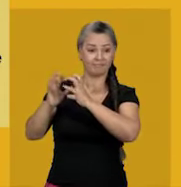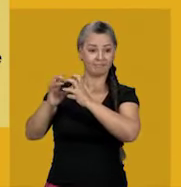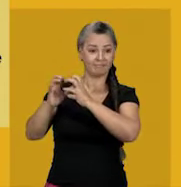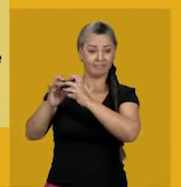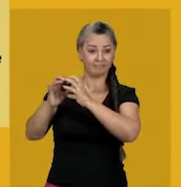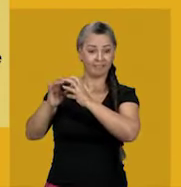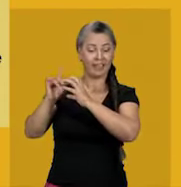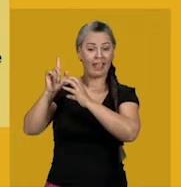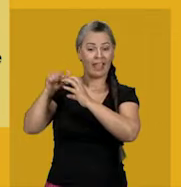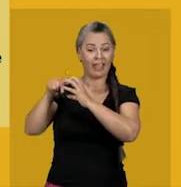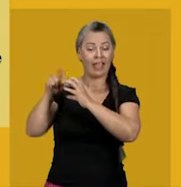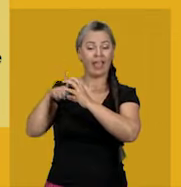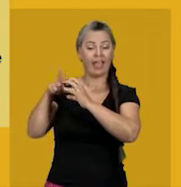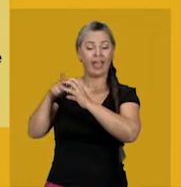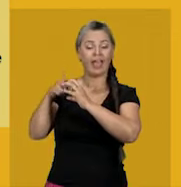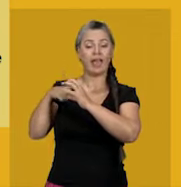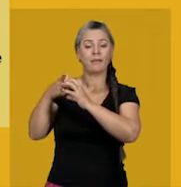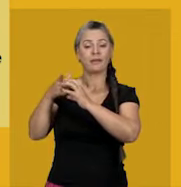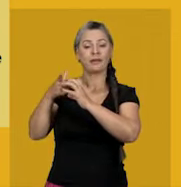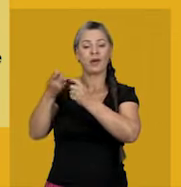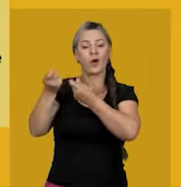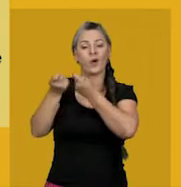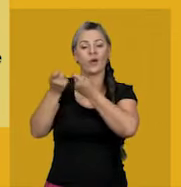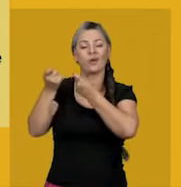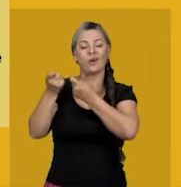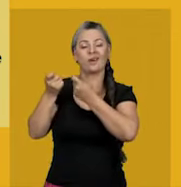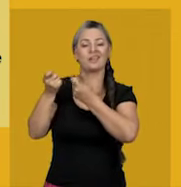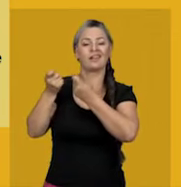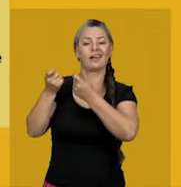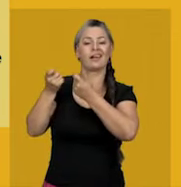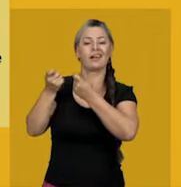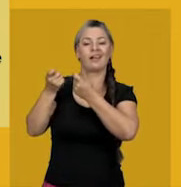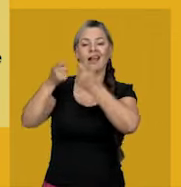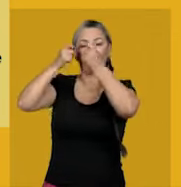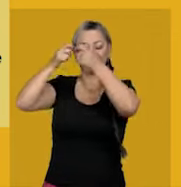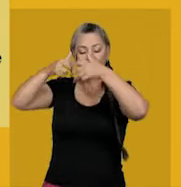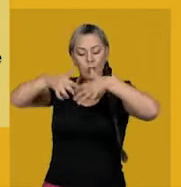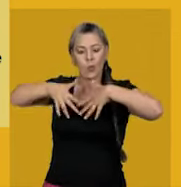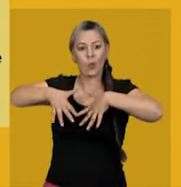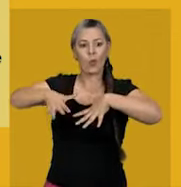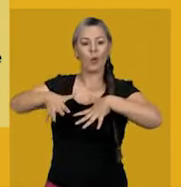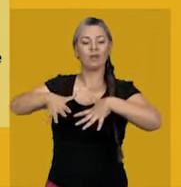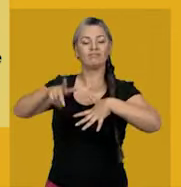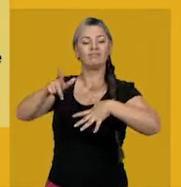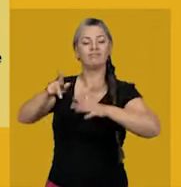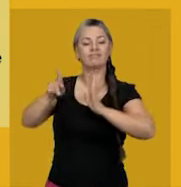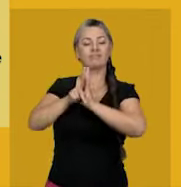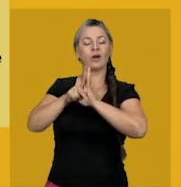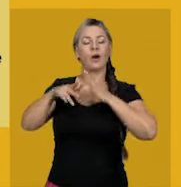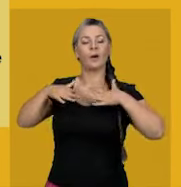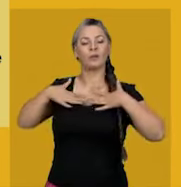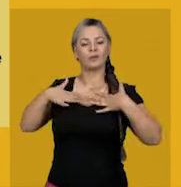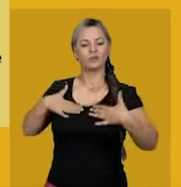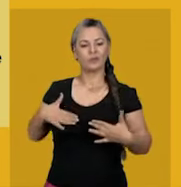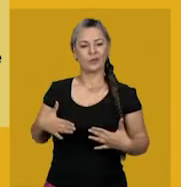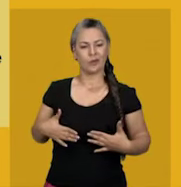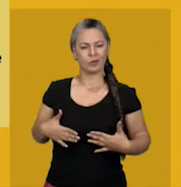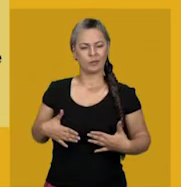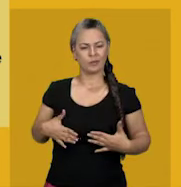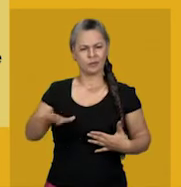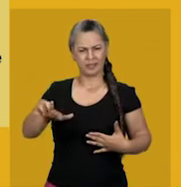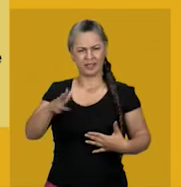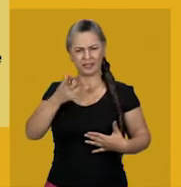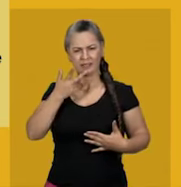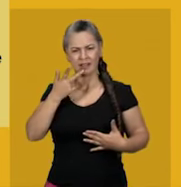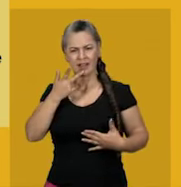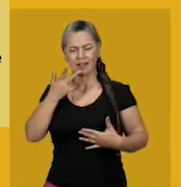garantir o funcionamento adequado do corpo, mas é impossível atribuir uma porcentagem ao seu funcionamento.